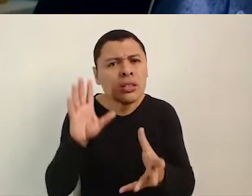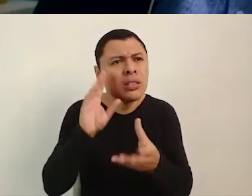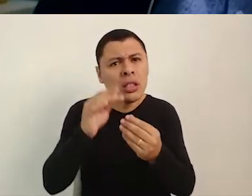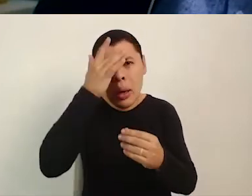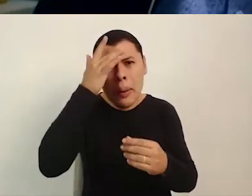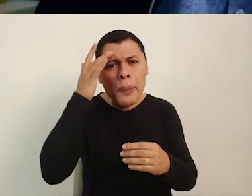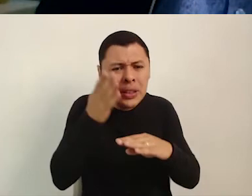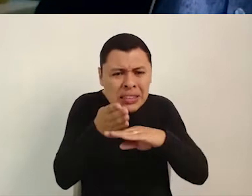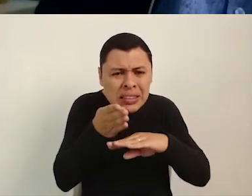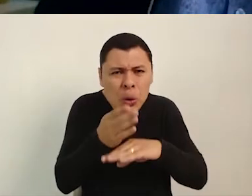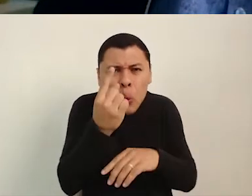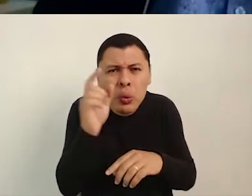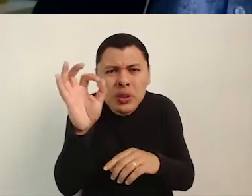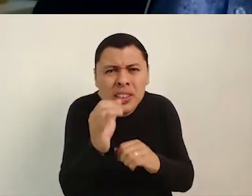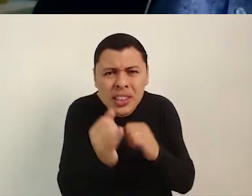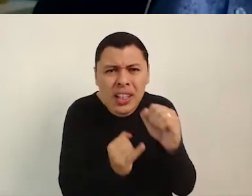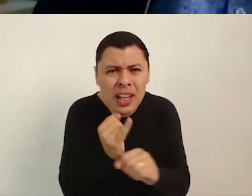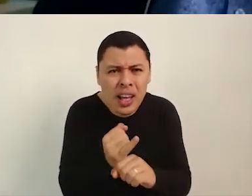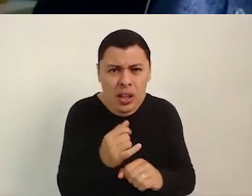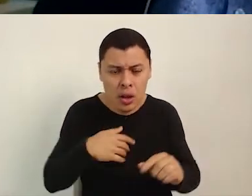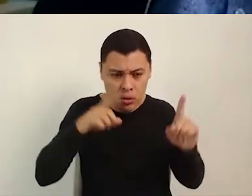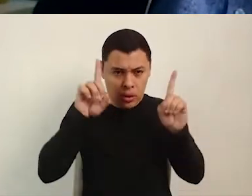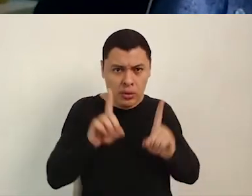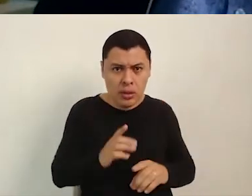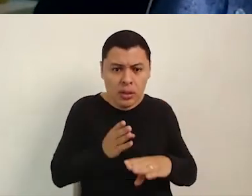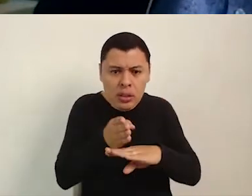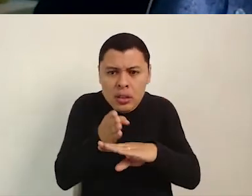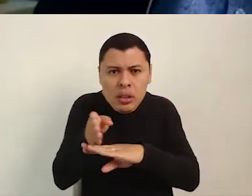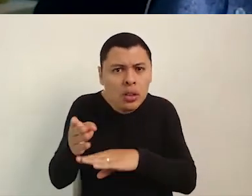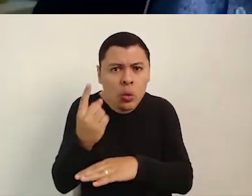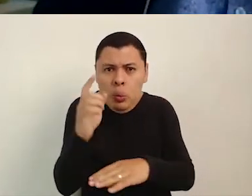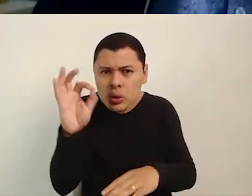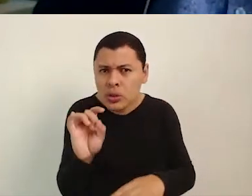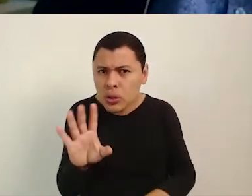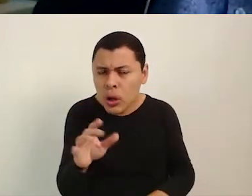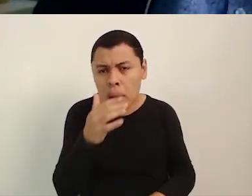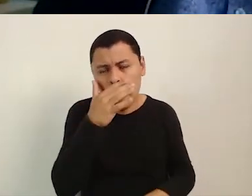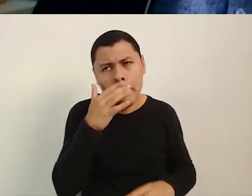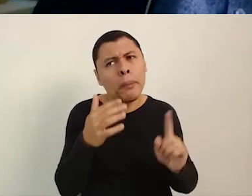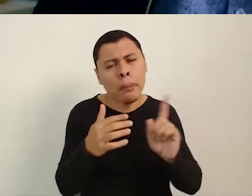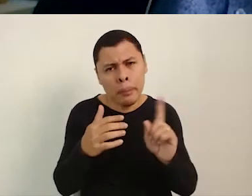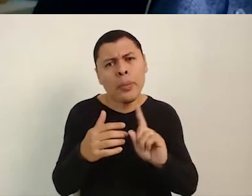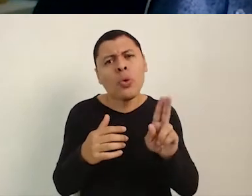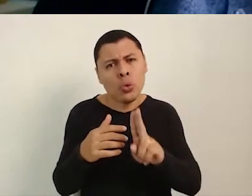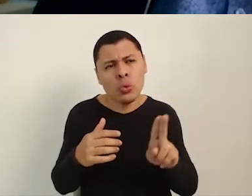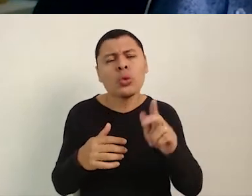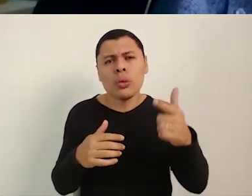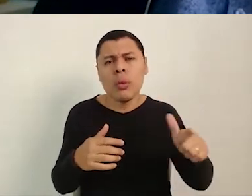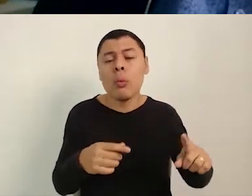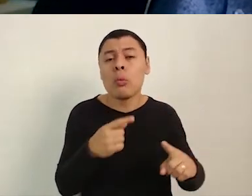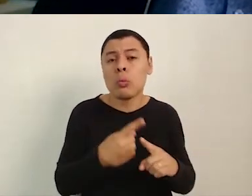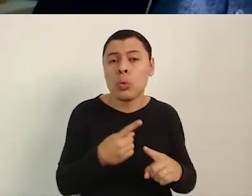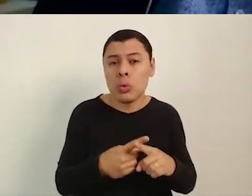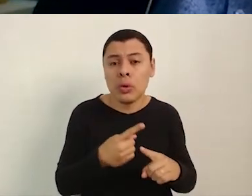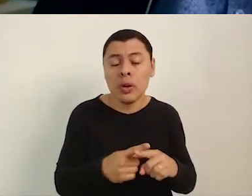acessam 1% da internet? Não necessariamente, né? A gente acaba acessando mais do que isso. Por quê? Porque às